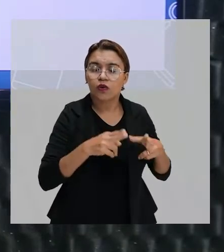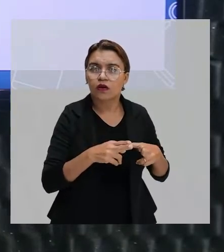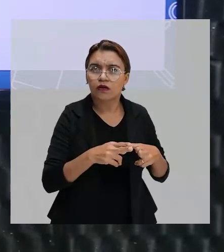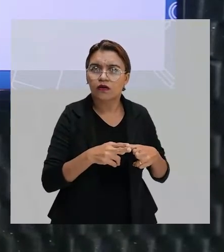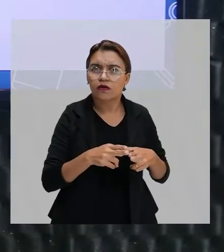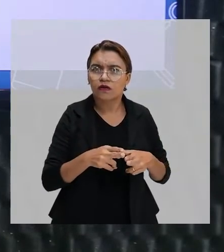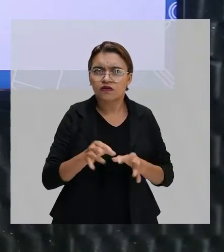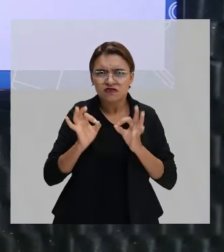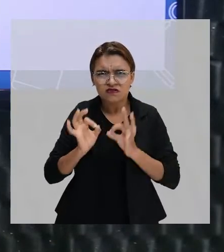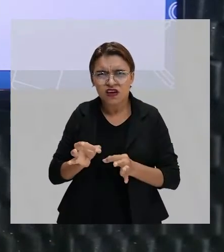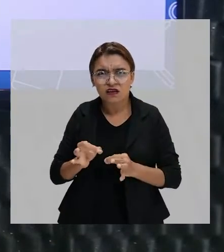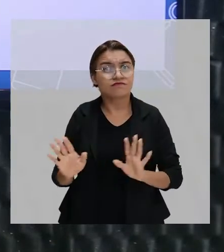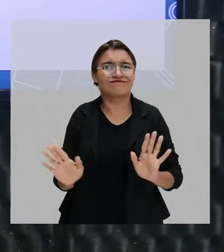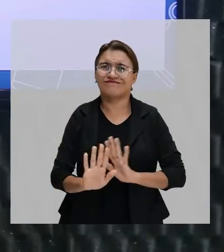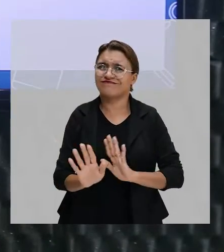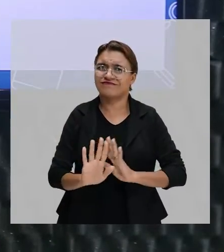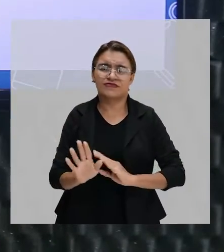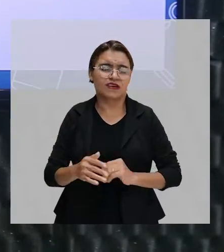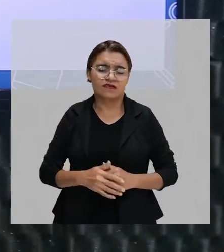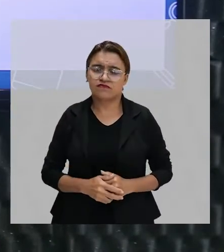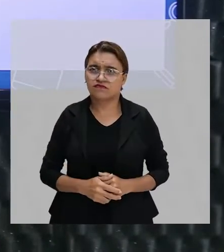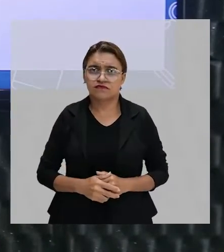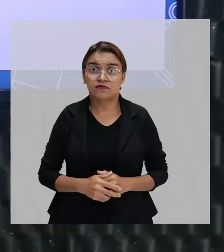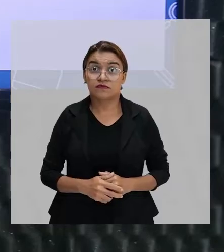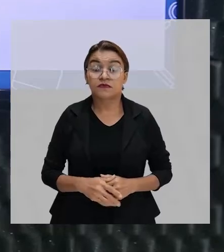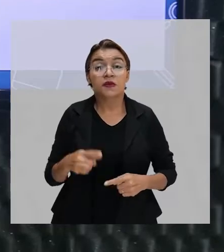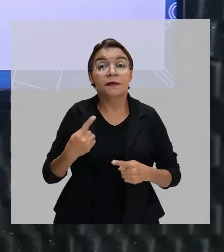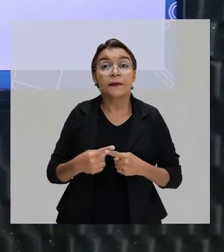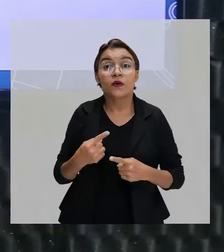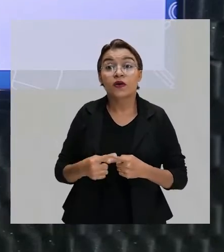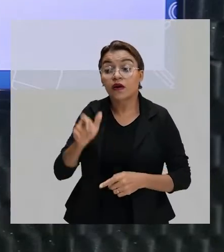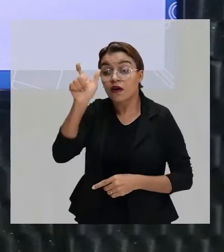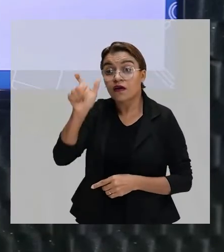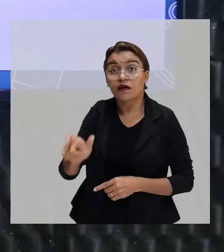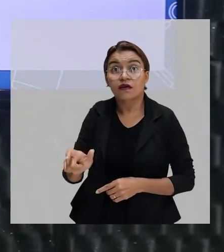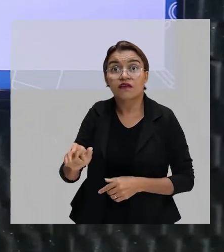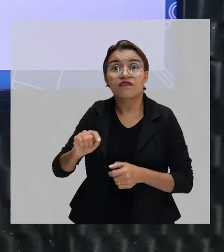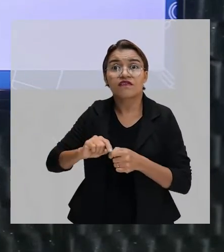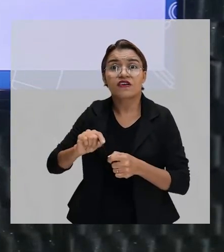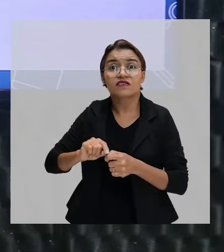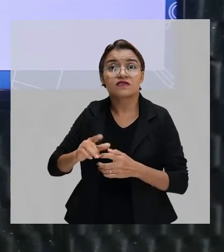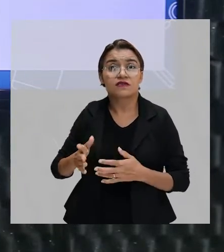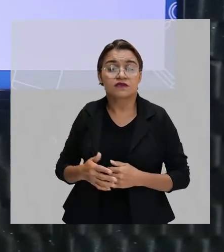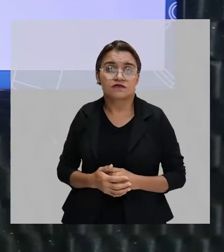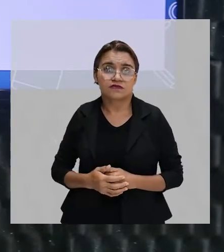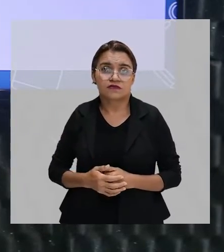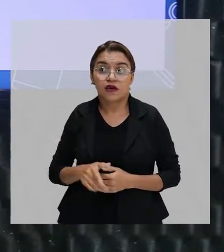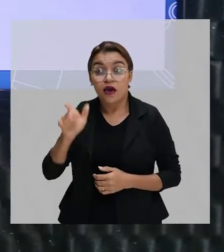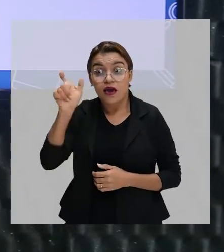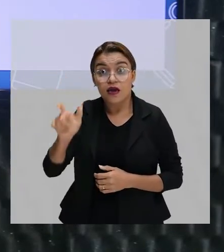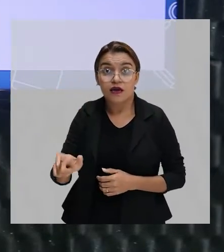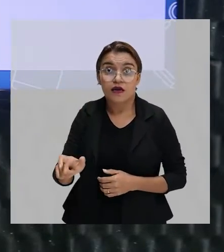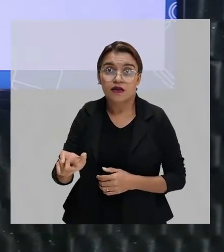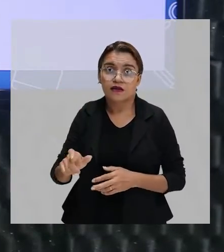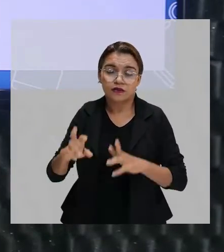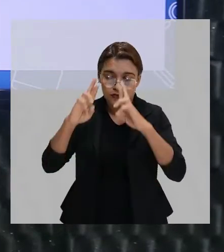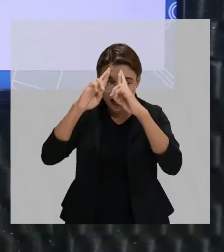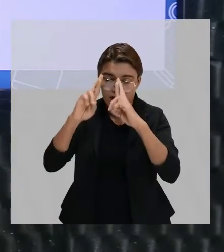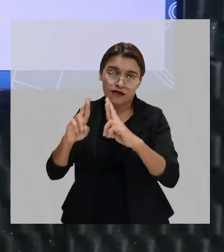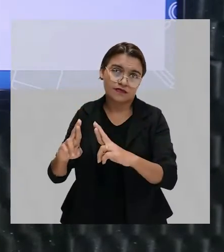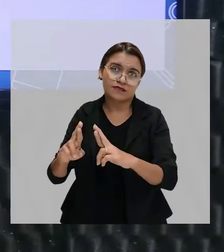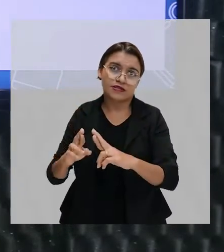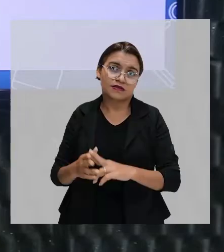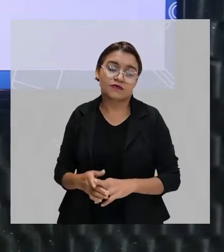não vai dar certo é porque o que é que João tá fazendo ele não tá respeitando